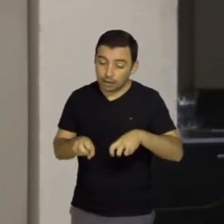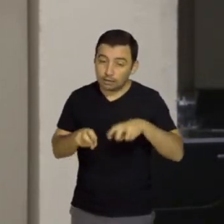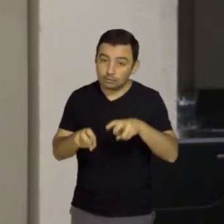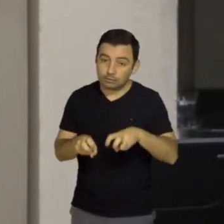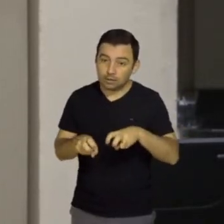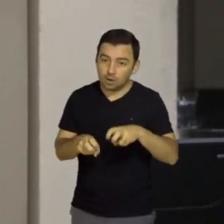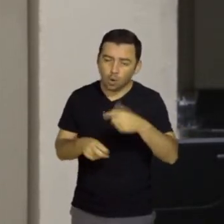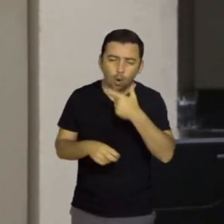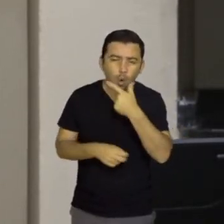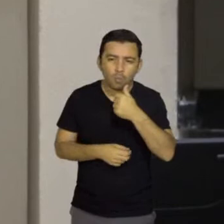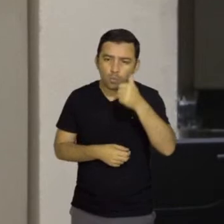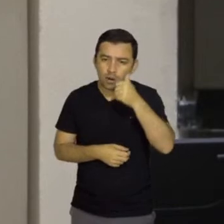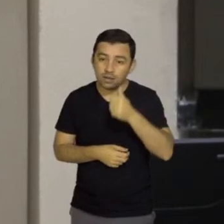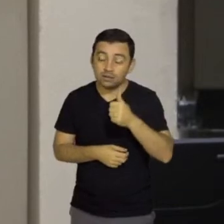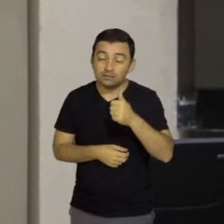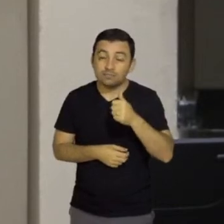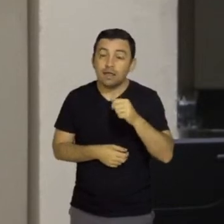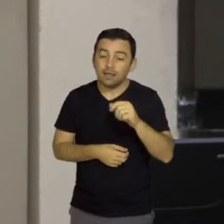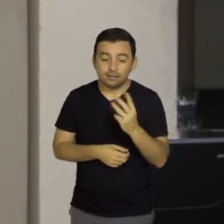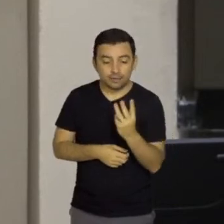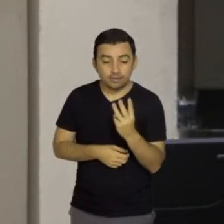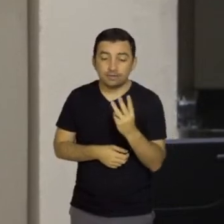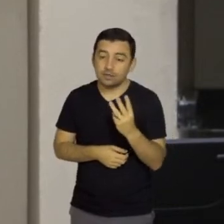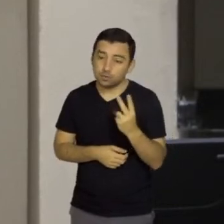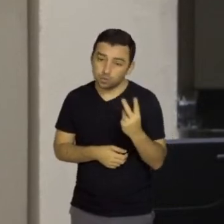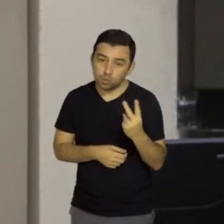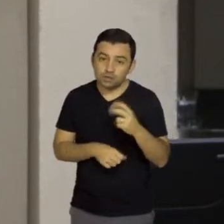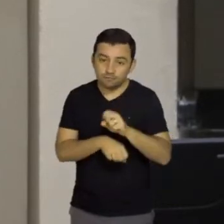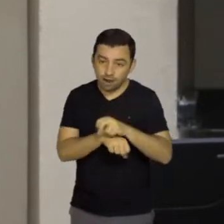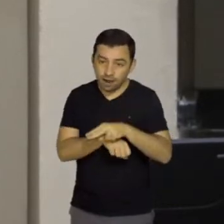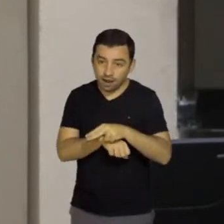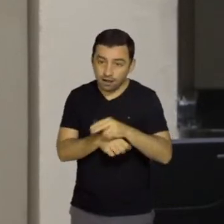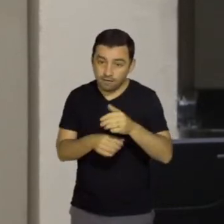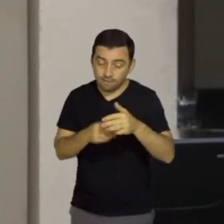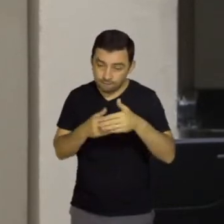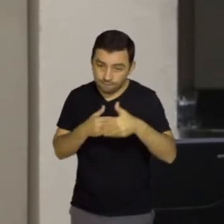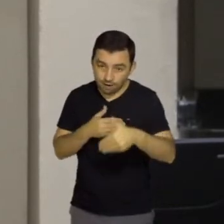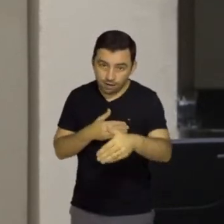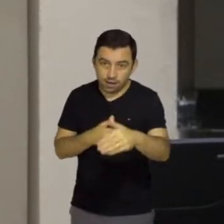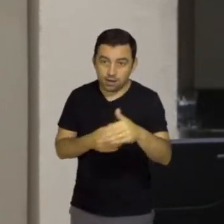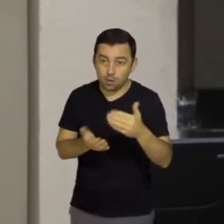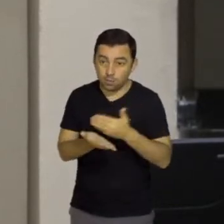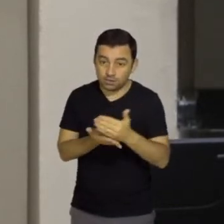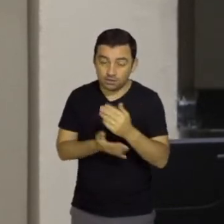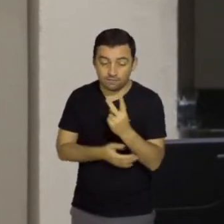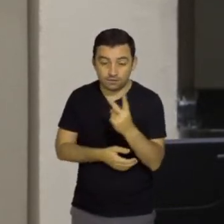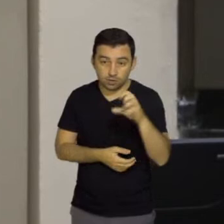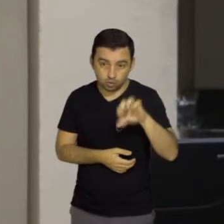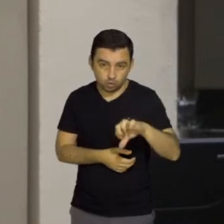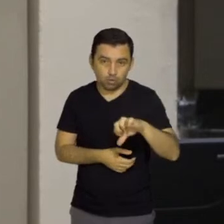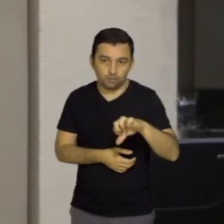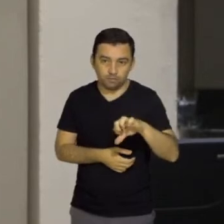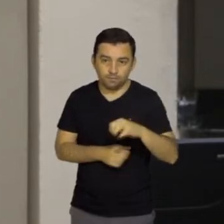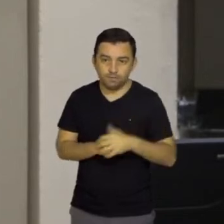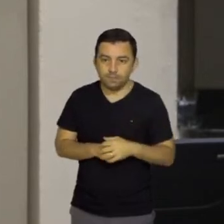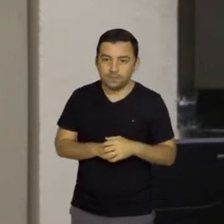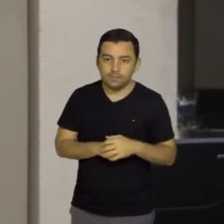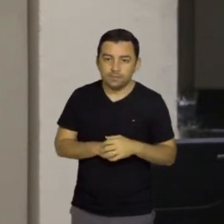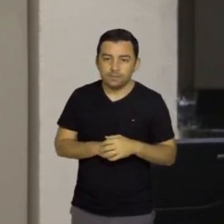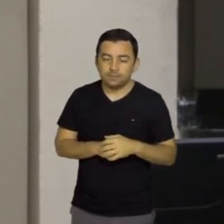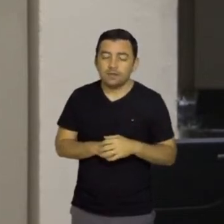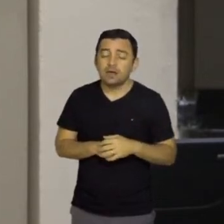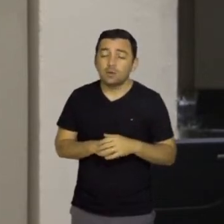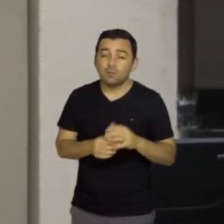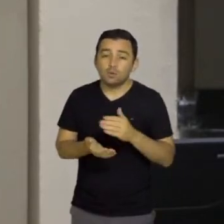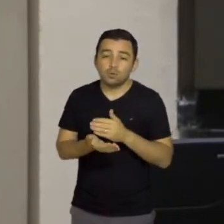uma turma com 32 vagas, cujas inscrições estarão abertas até dia 29. O projeto será desenvolvido no sistema